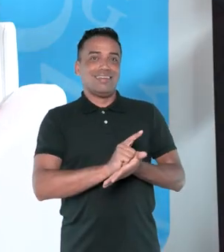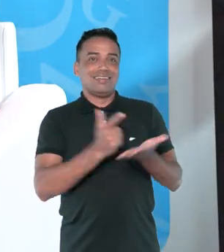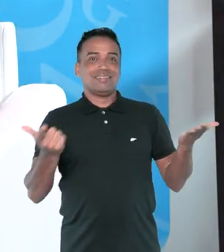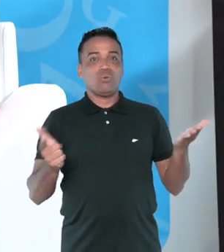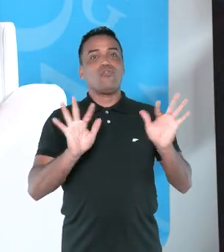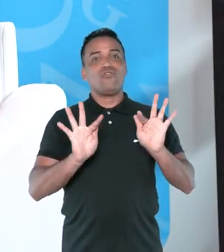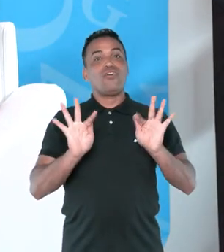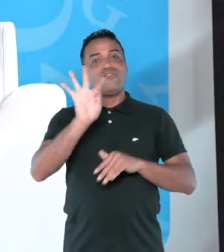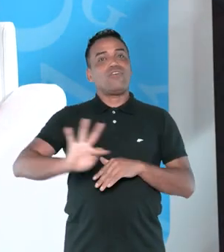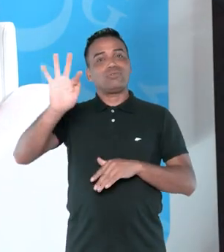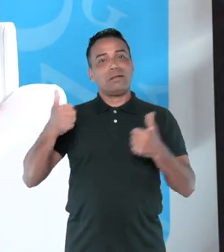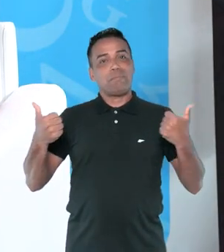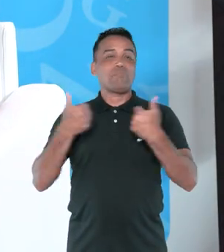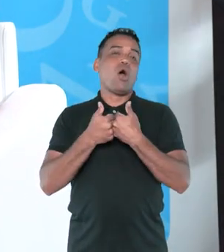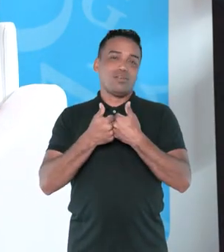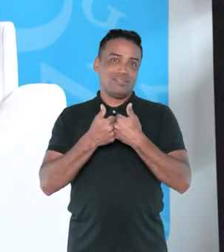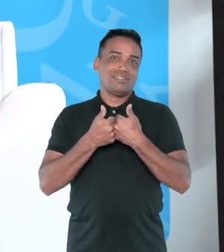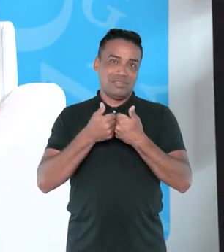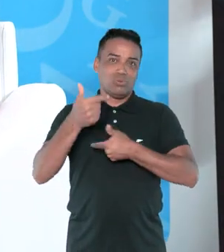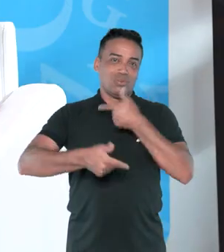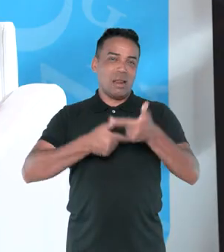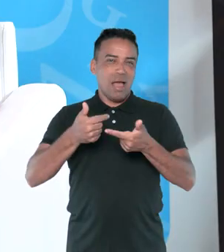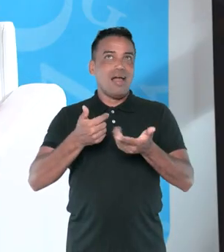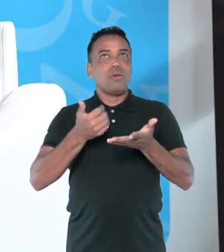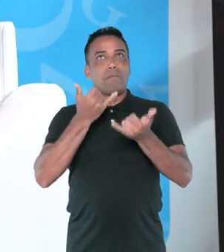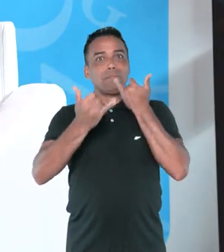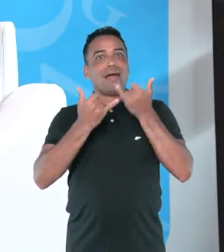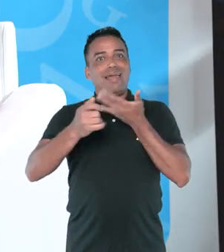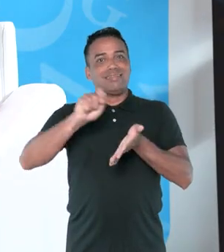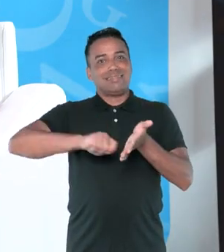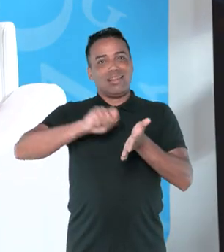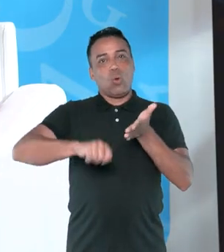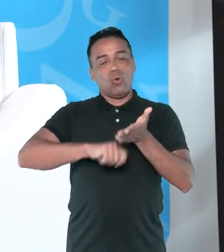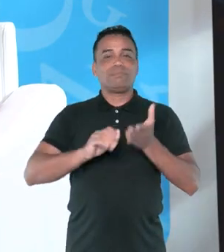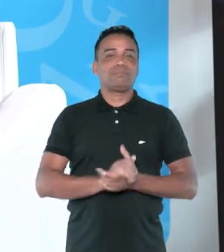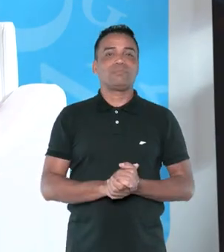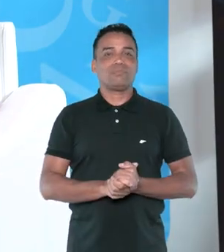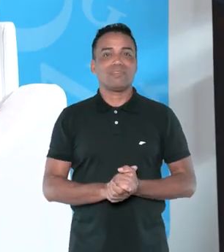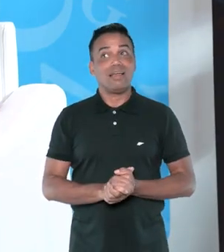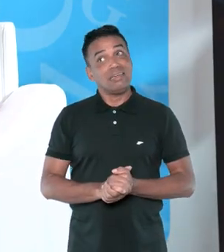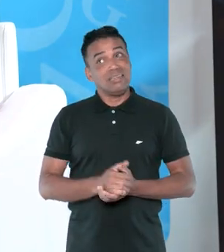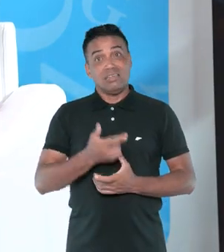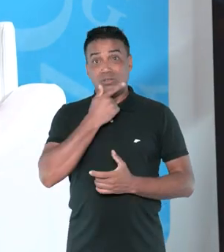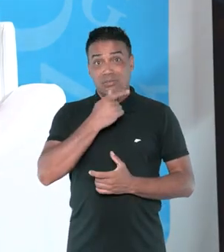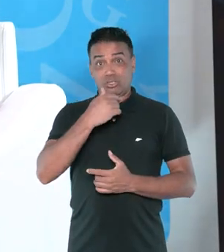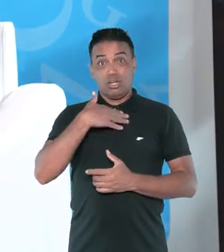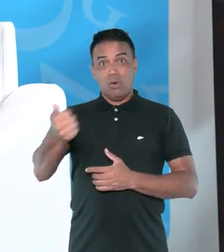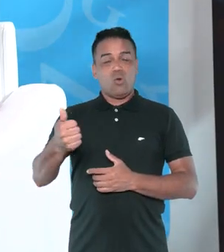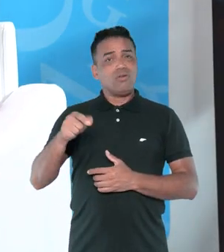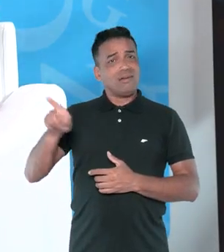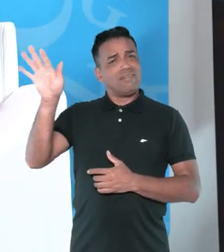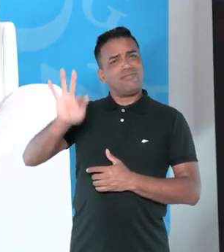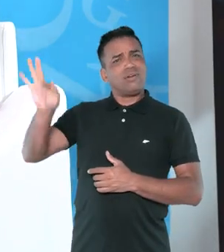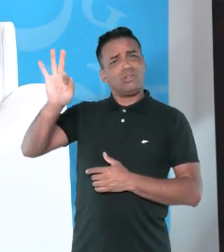mais próxima do trabalho do escritor. E aí o Lira Neto me chamou, eu estava na